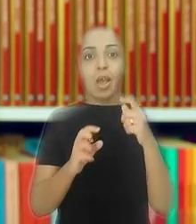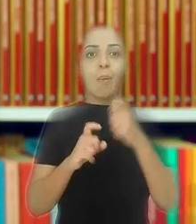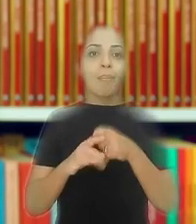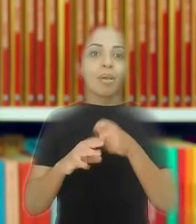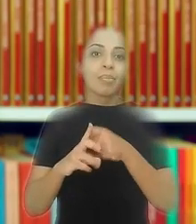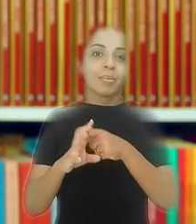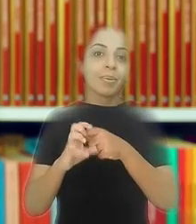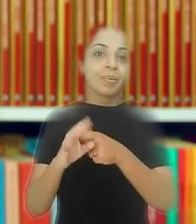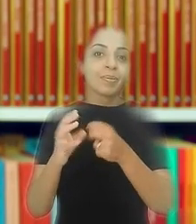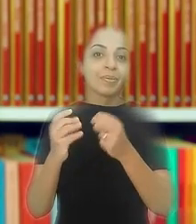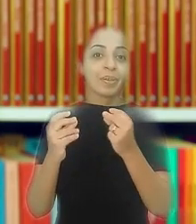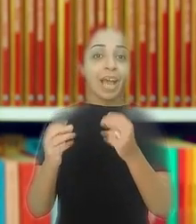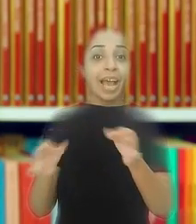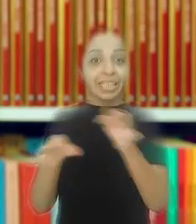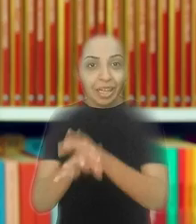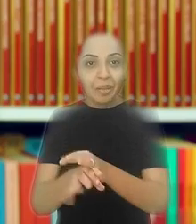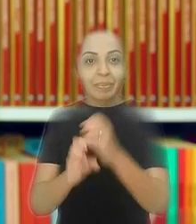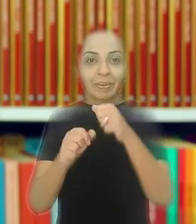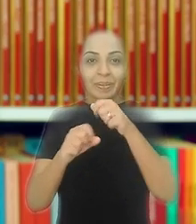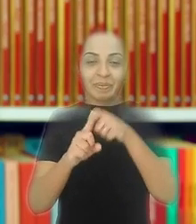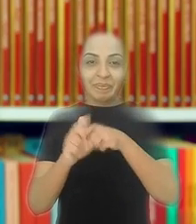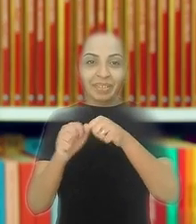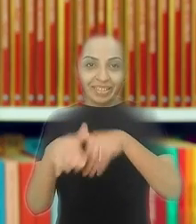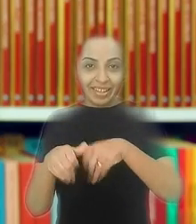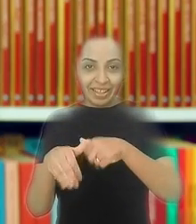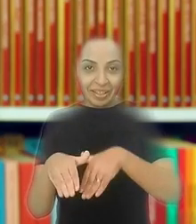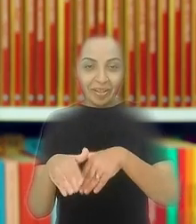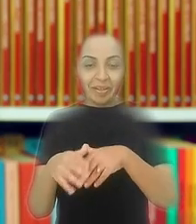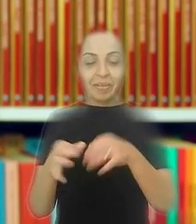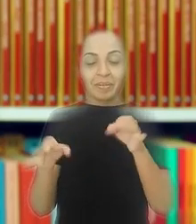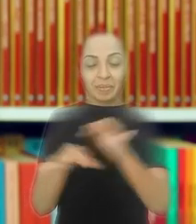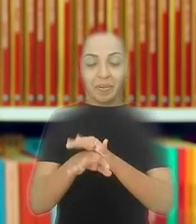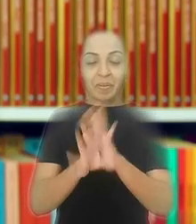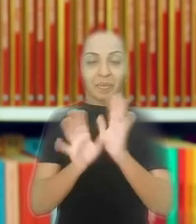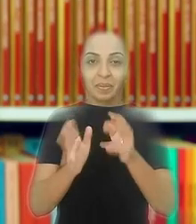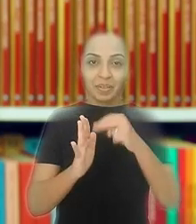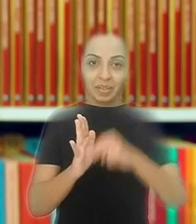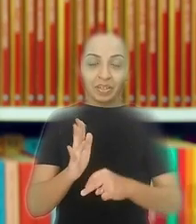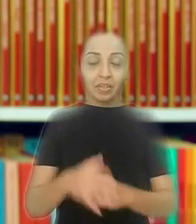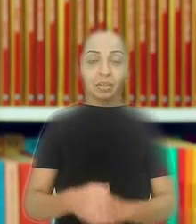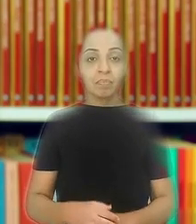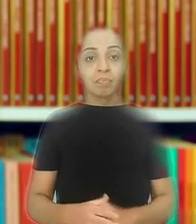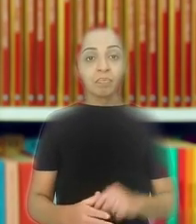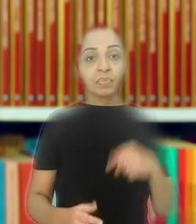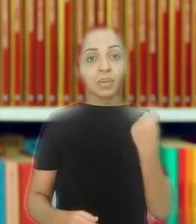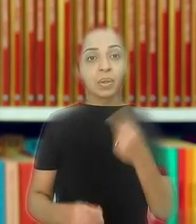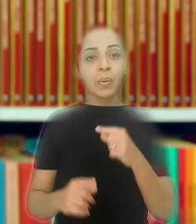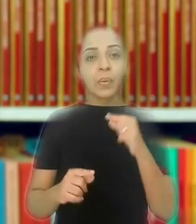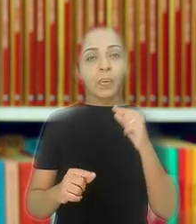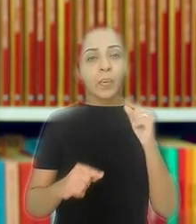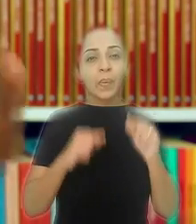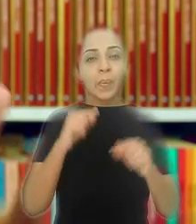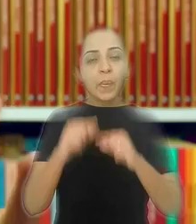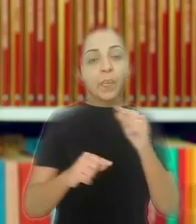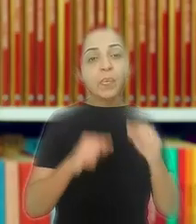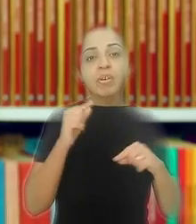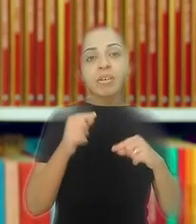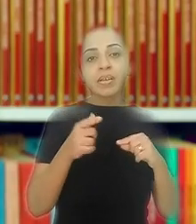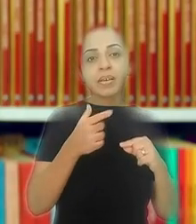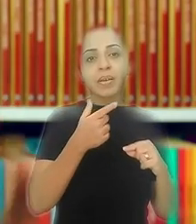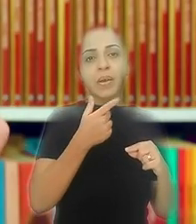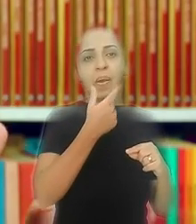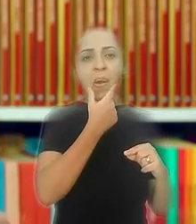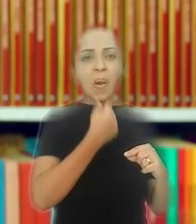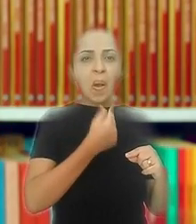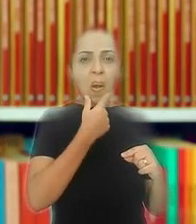lendo alguns meses e concluir em setembro que é a gente tem uma O que é o algo em Marte